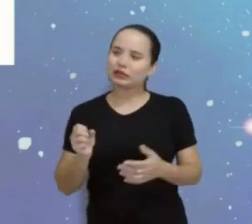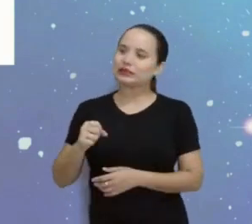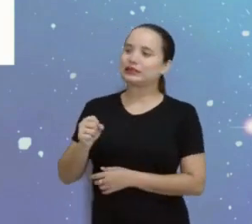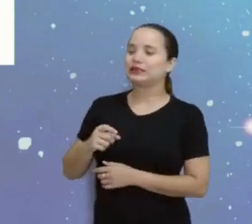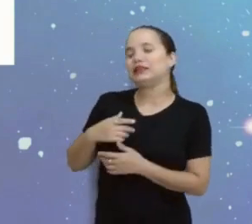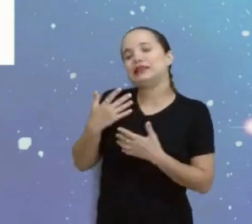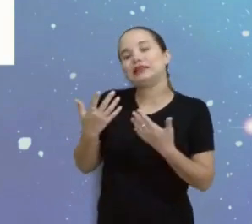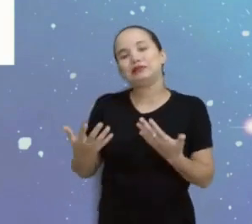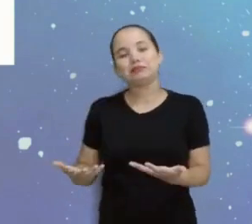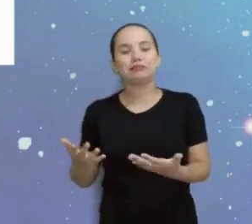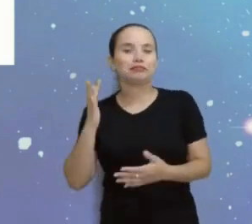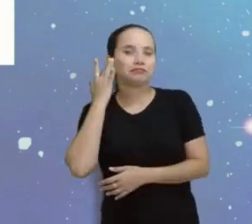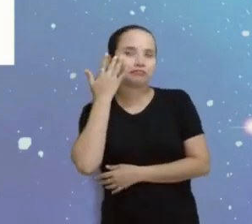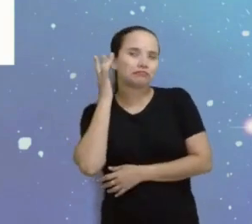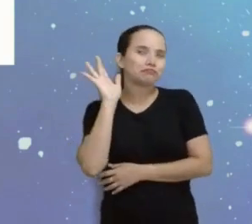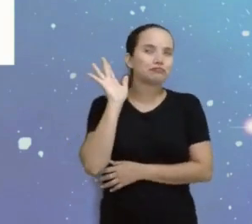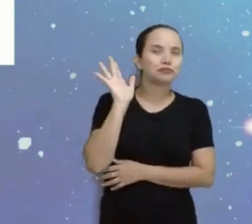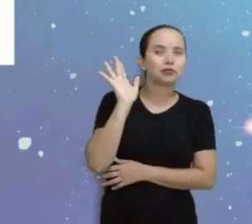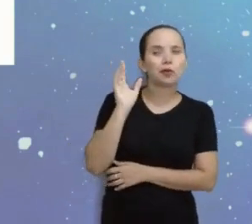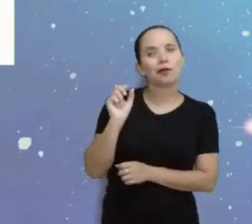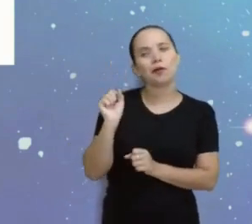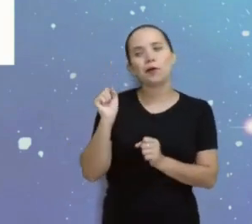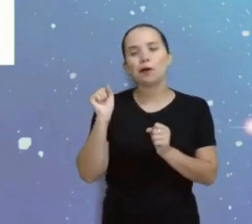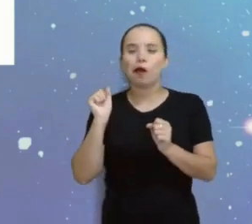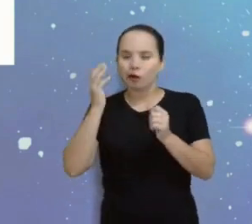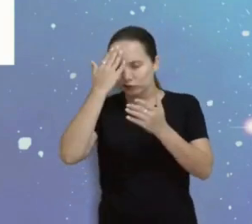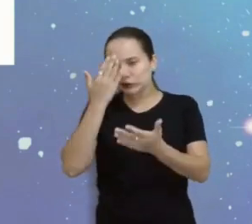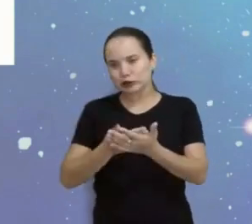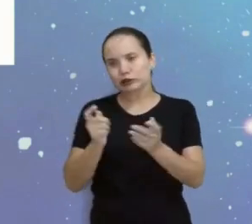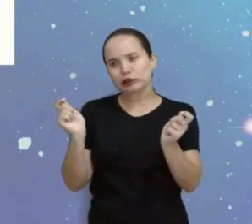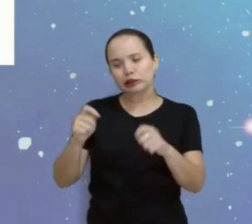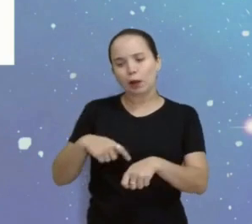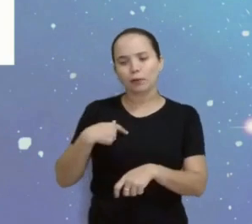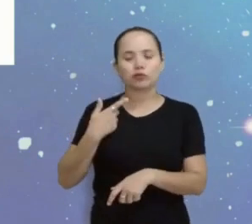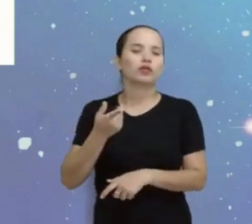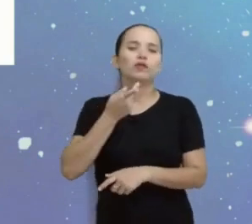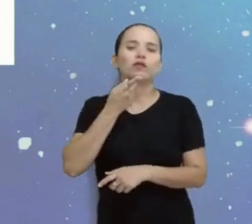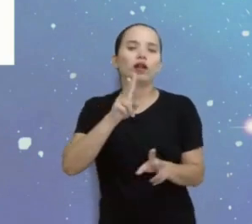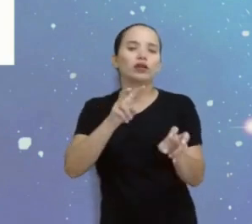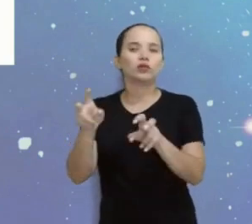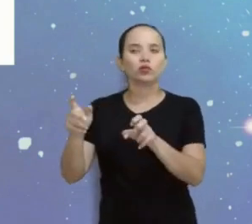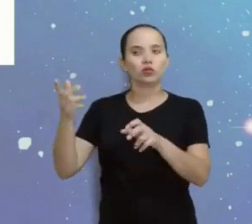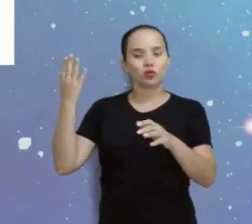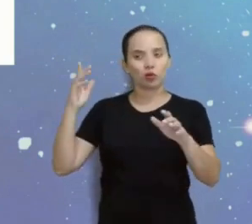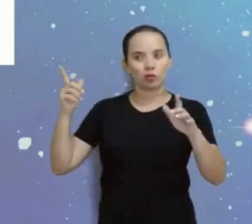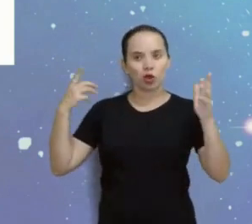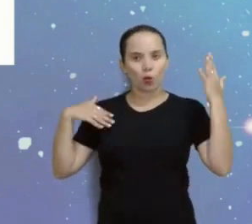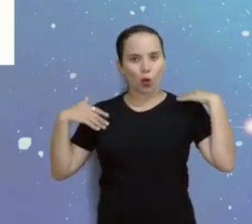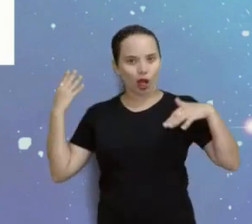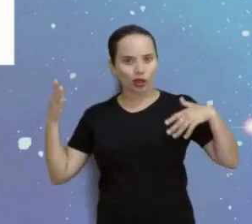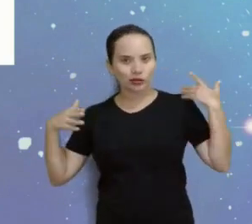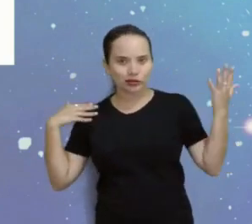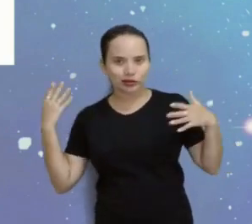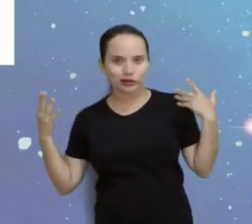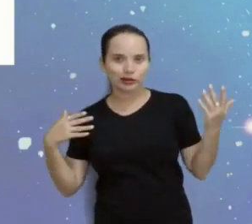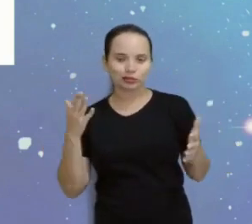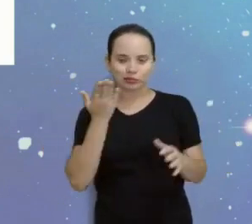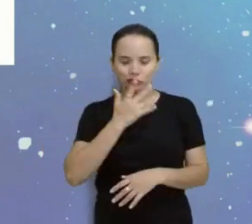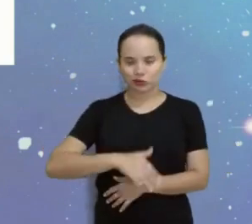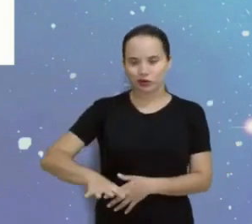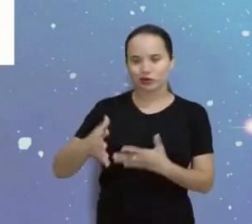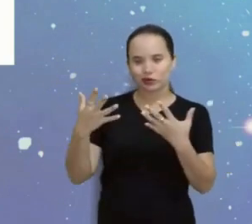não precisa aí de alguma abinha para falar do lazer para as crianças, exatamente, né? Então, né? Vamos ver se tem, vamos lá,